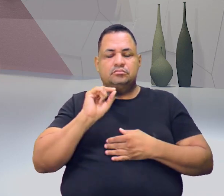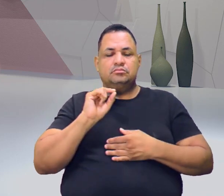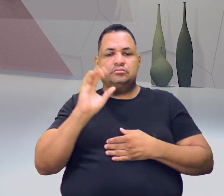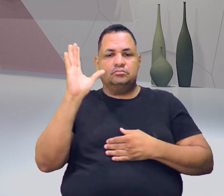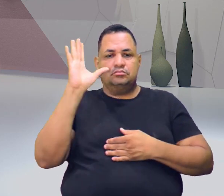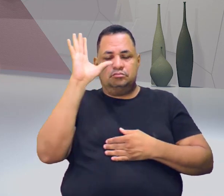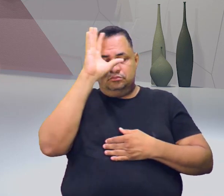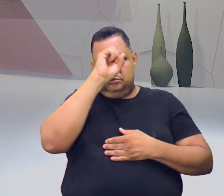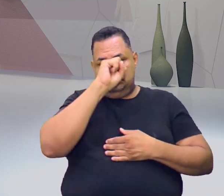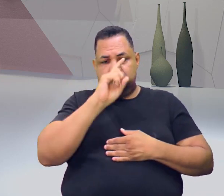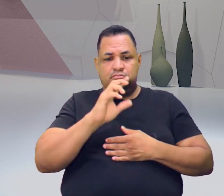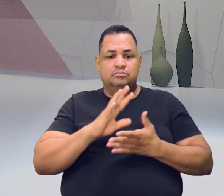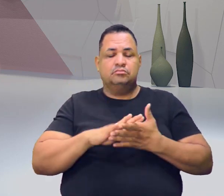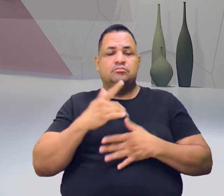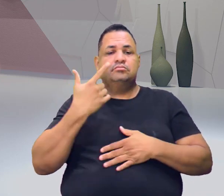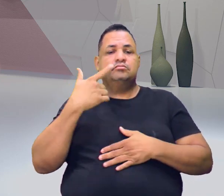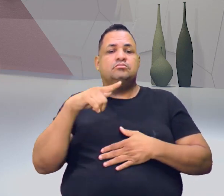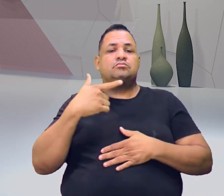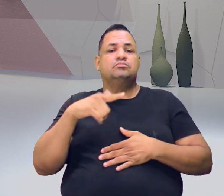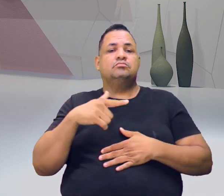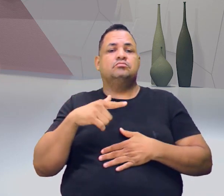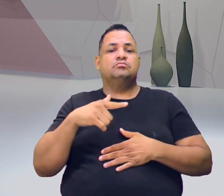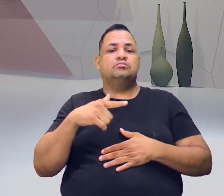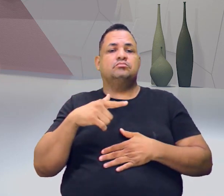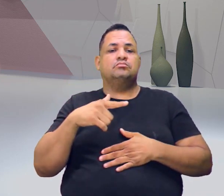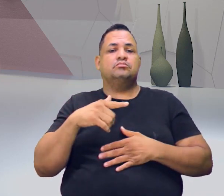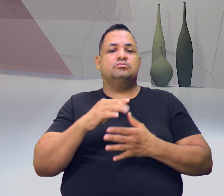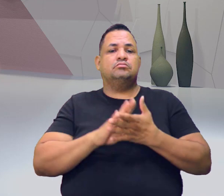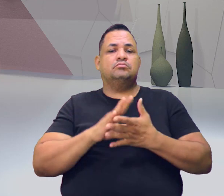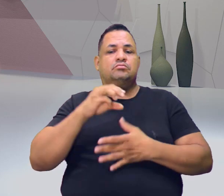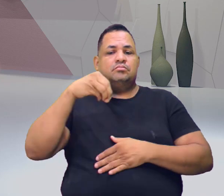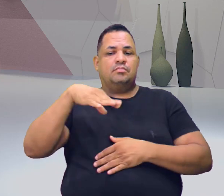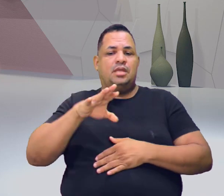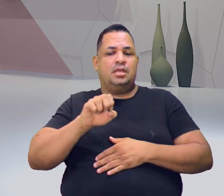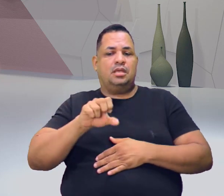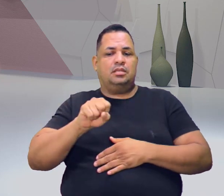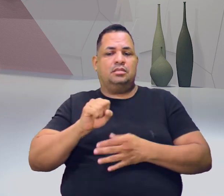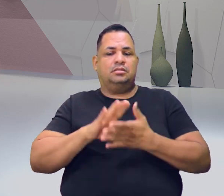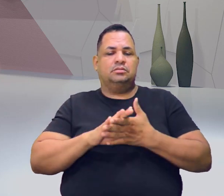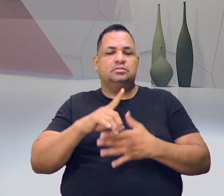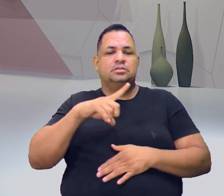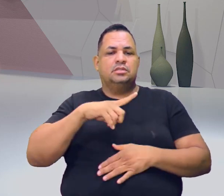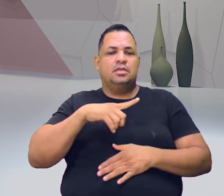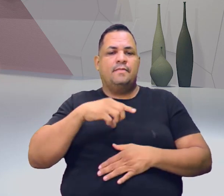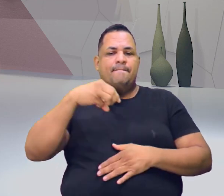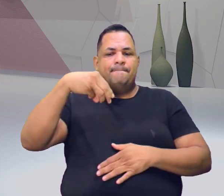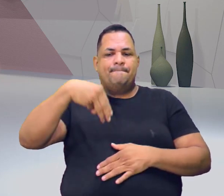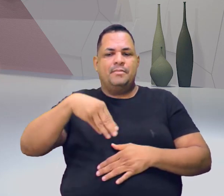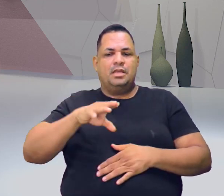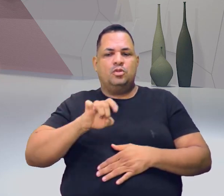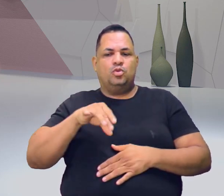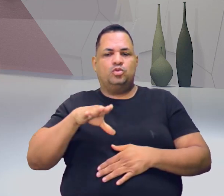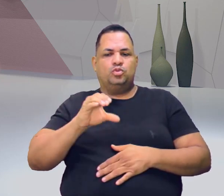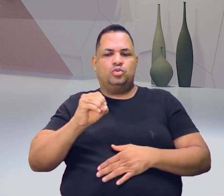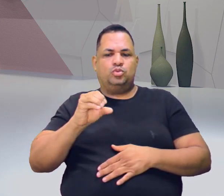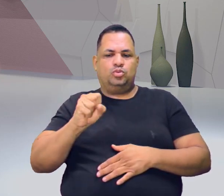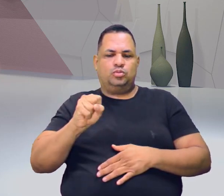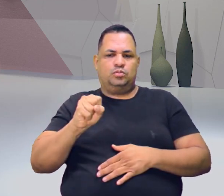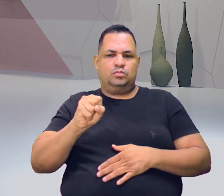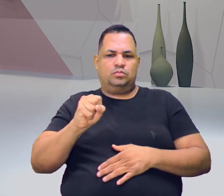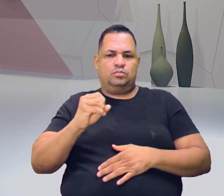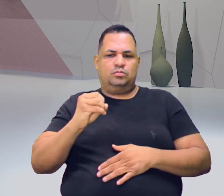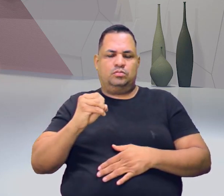que não existe menos, só existe menos, tá